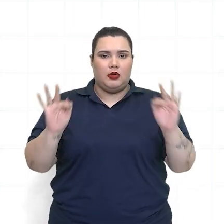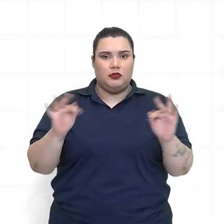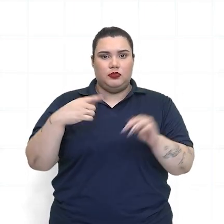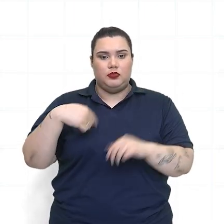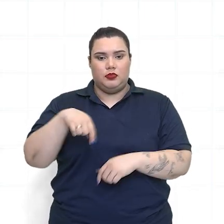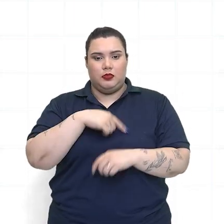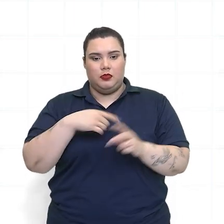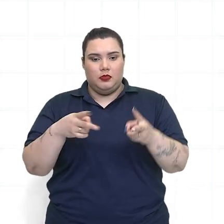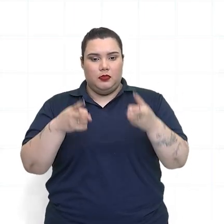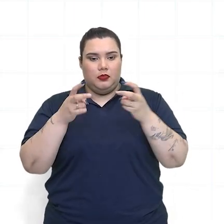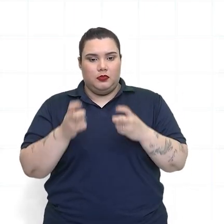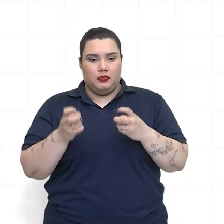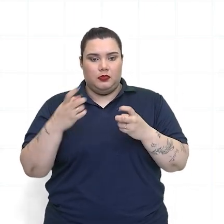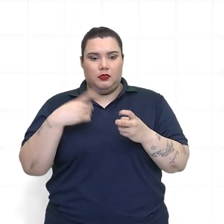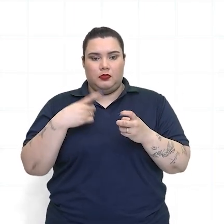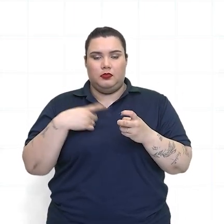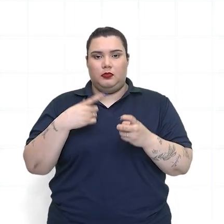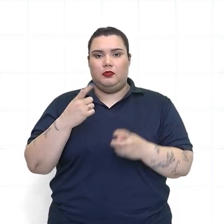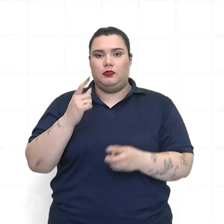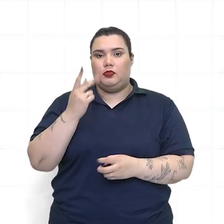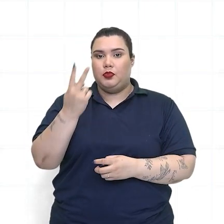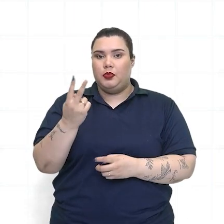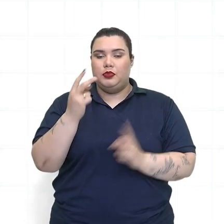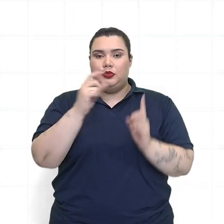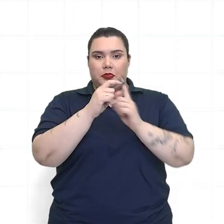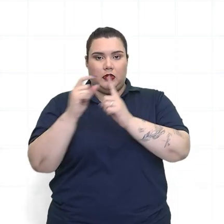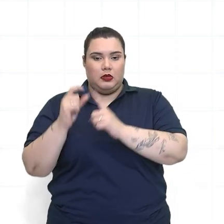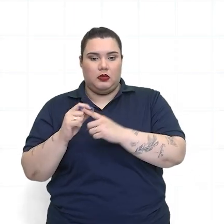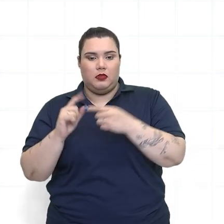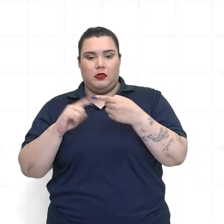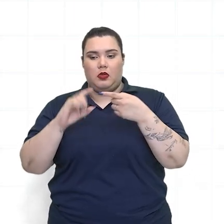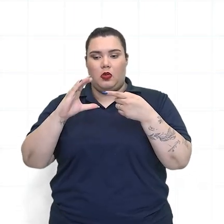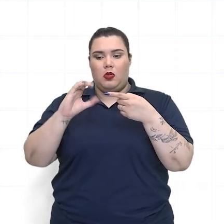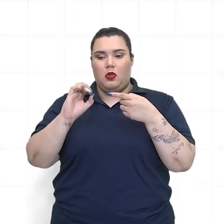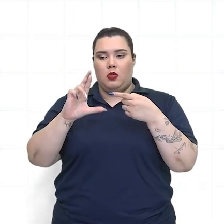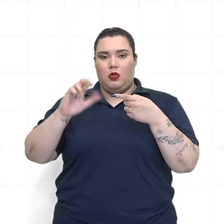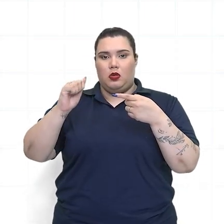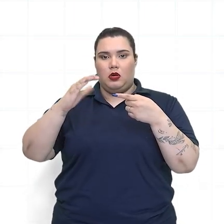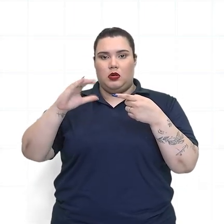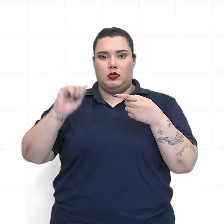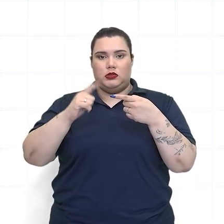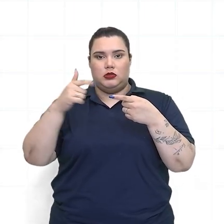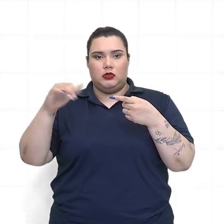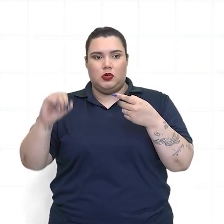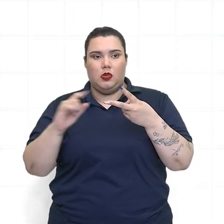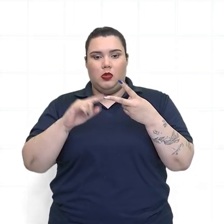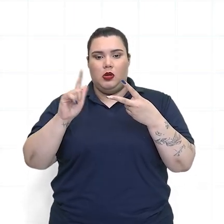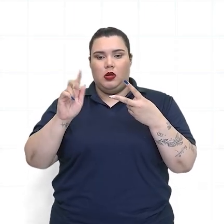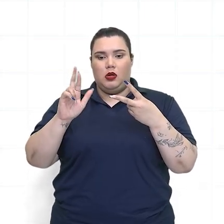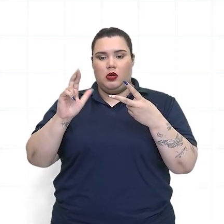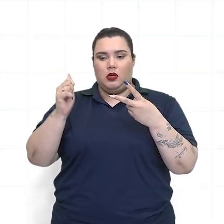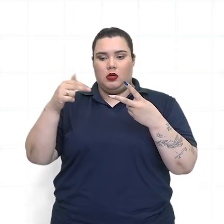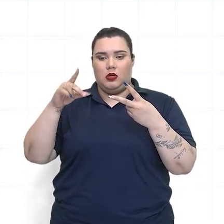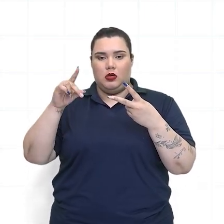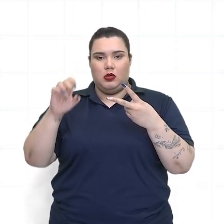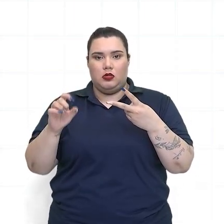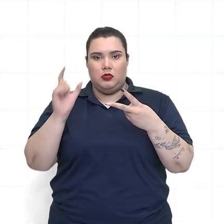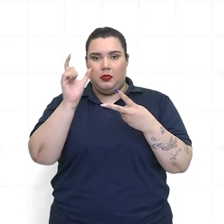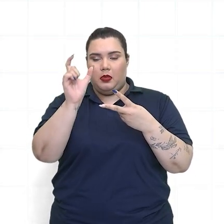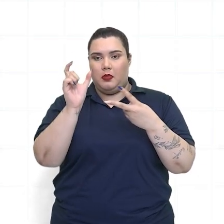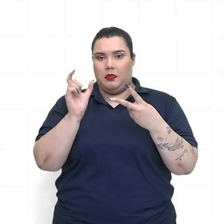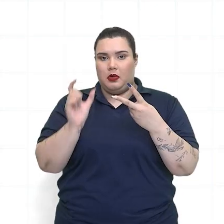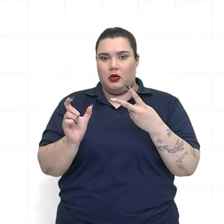observar, temos duas palavras, né? Coração grande, então nós temos duas palavras. E essas duas palavras, elas